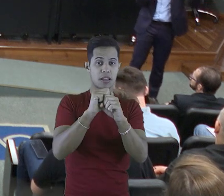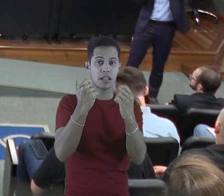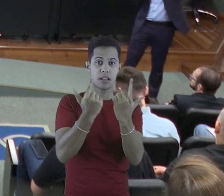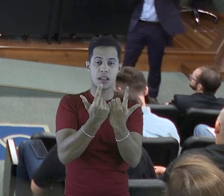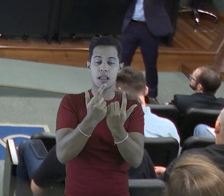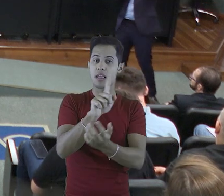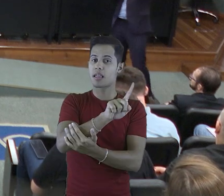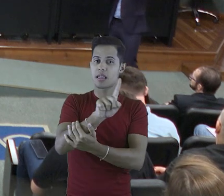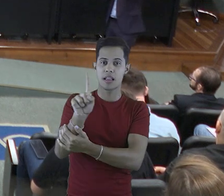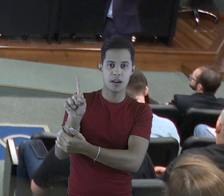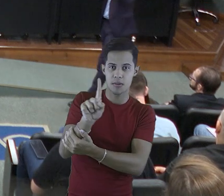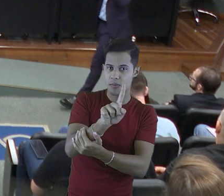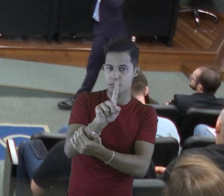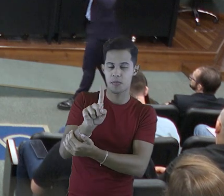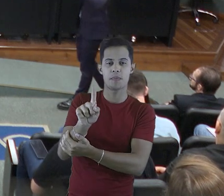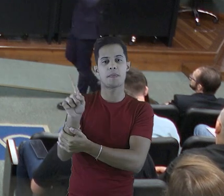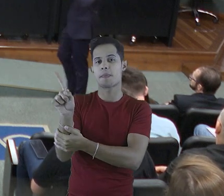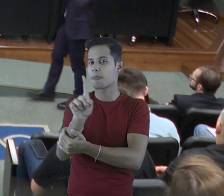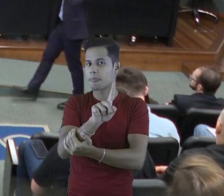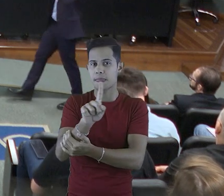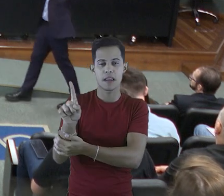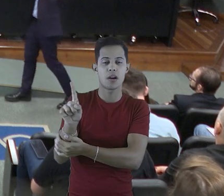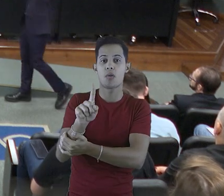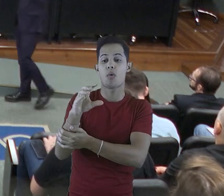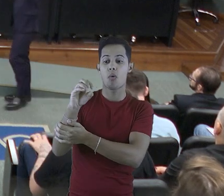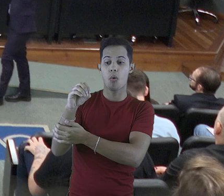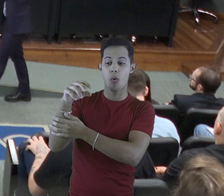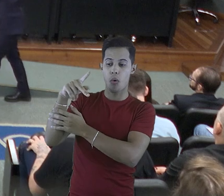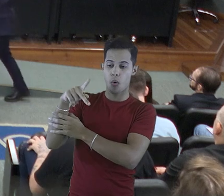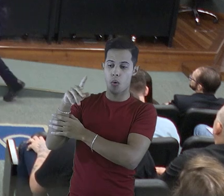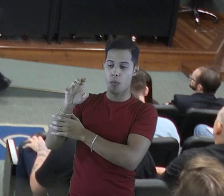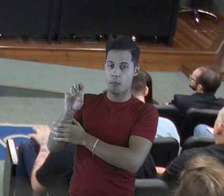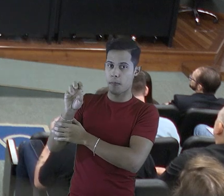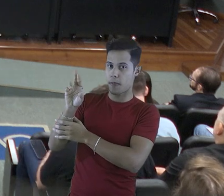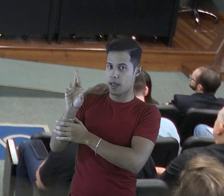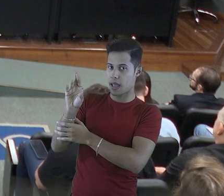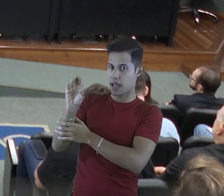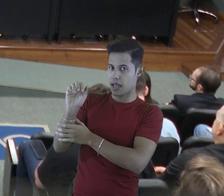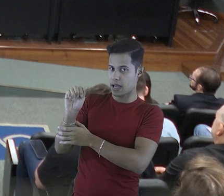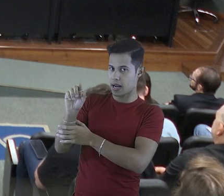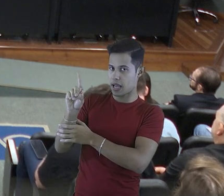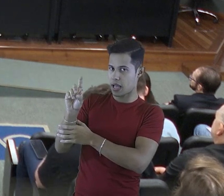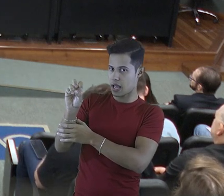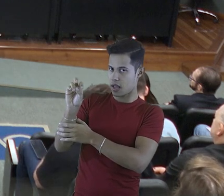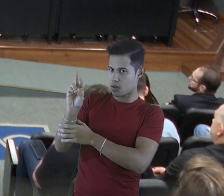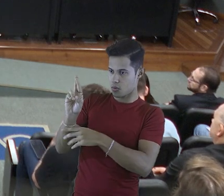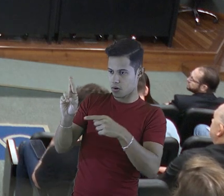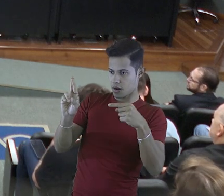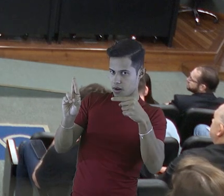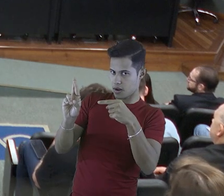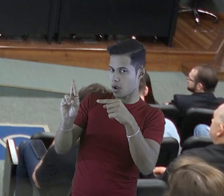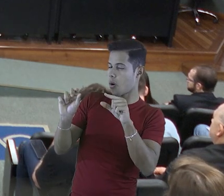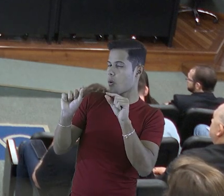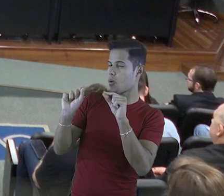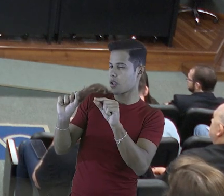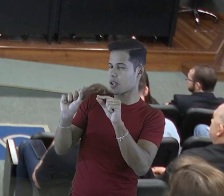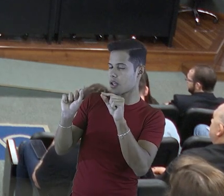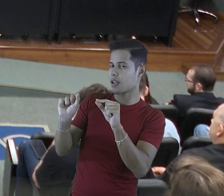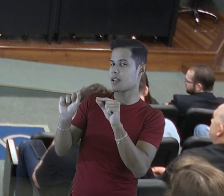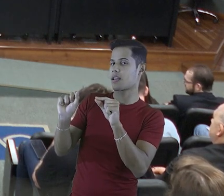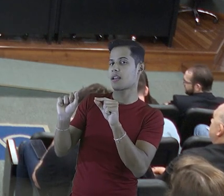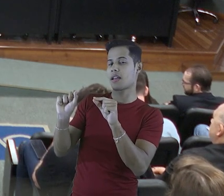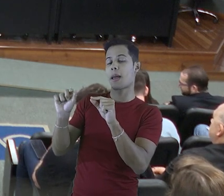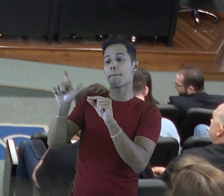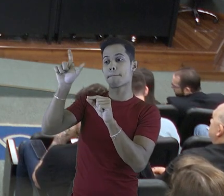Assembleia é considerada operadora do dado do gabinete? Não. Não. O operador, isso é bem importante vocês